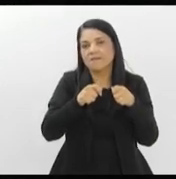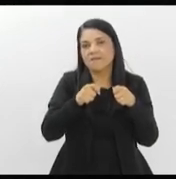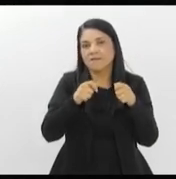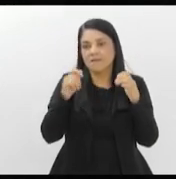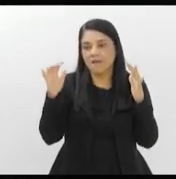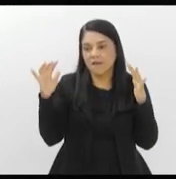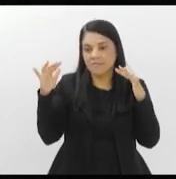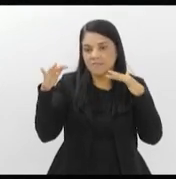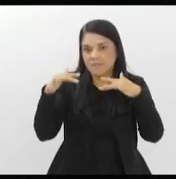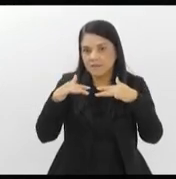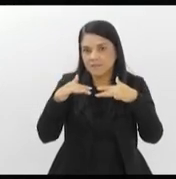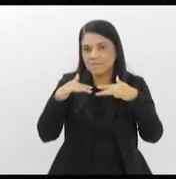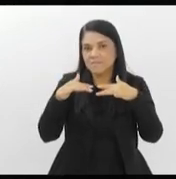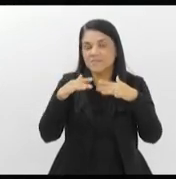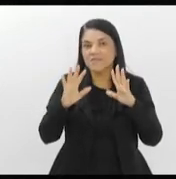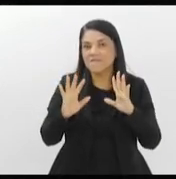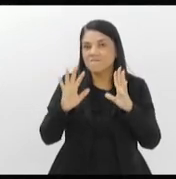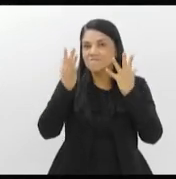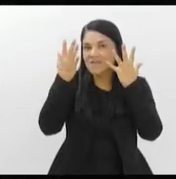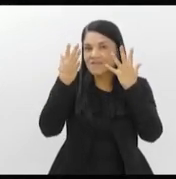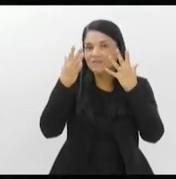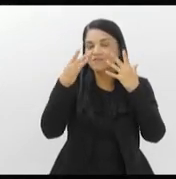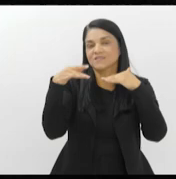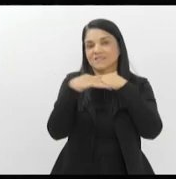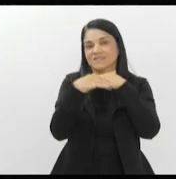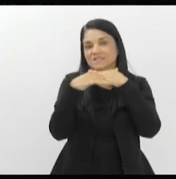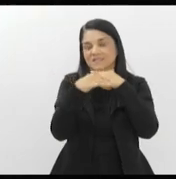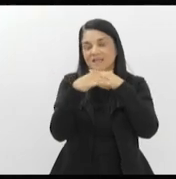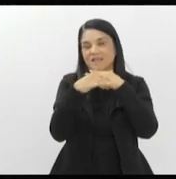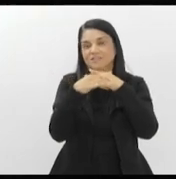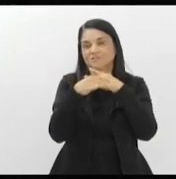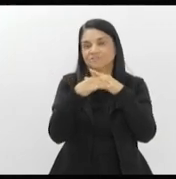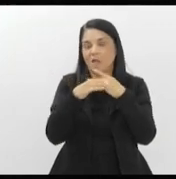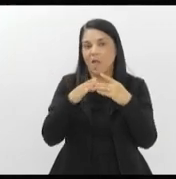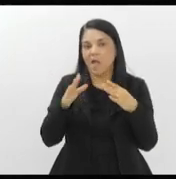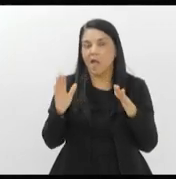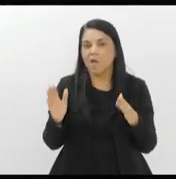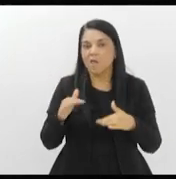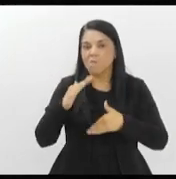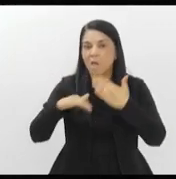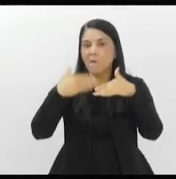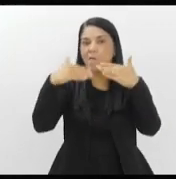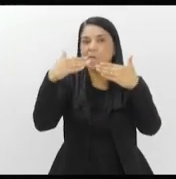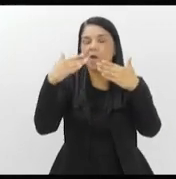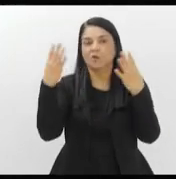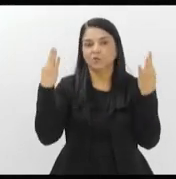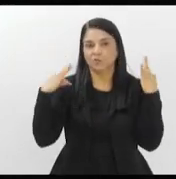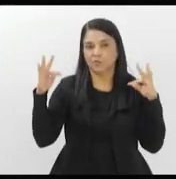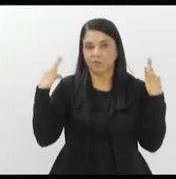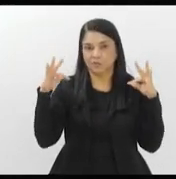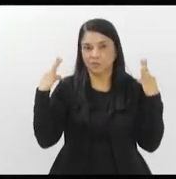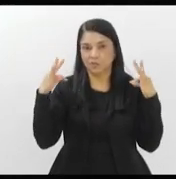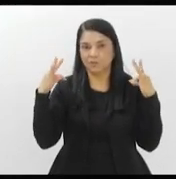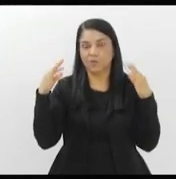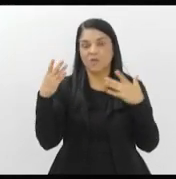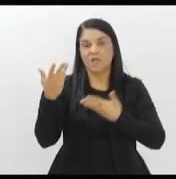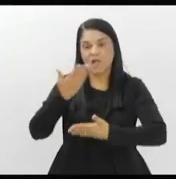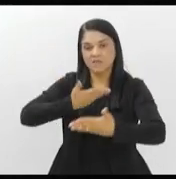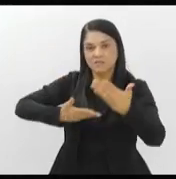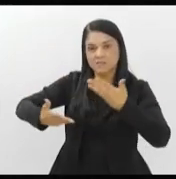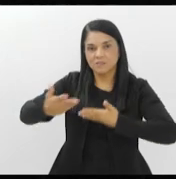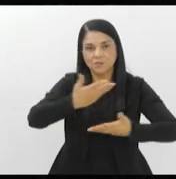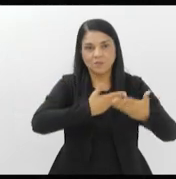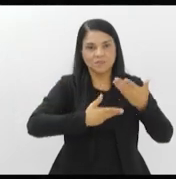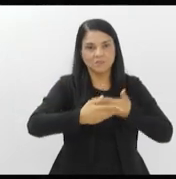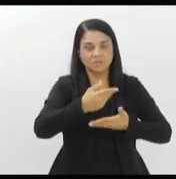para a cidade de Petrópolis, fomentando o turismo, fomentando a circulação de